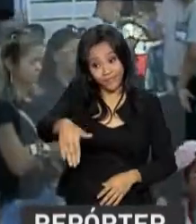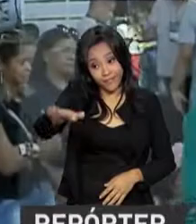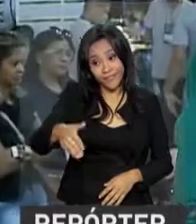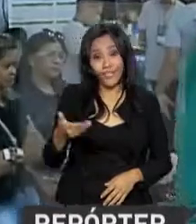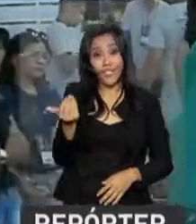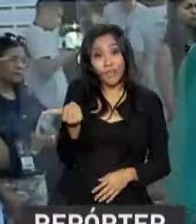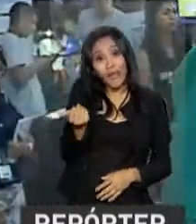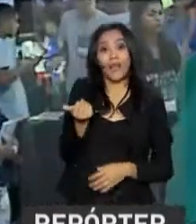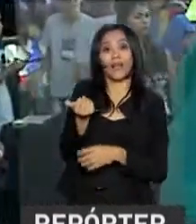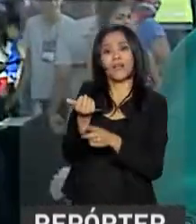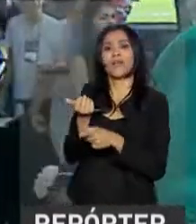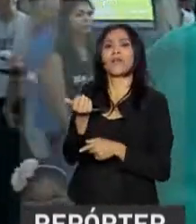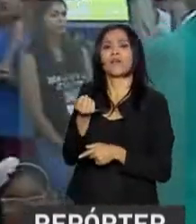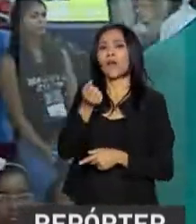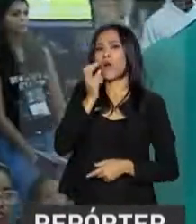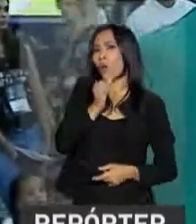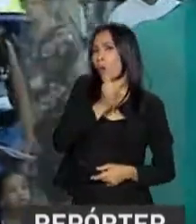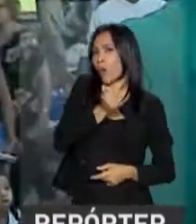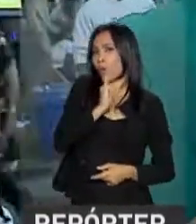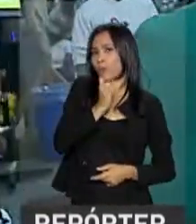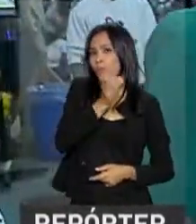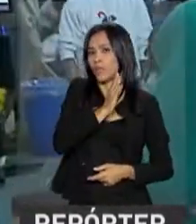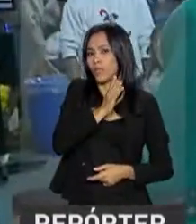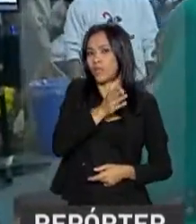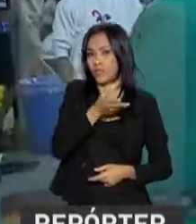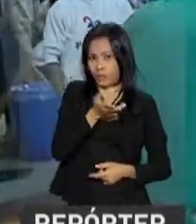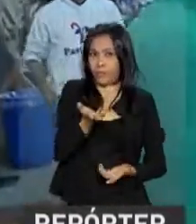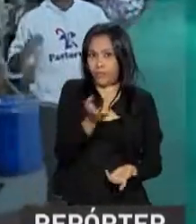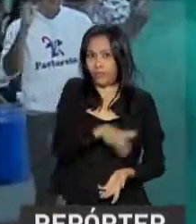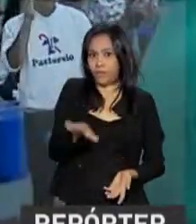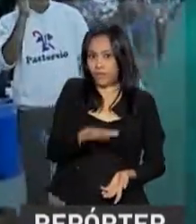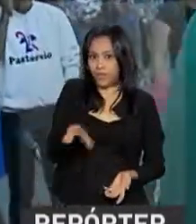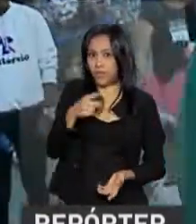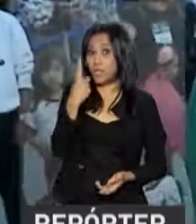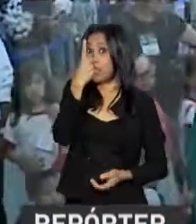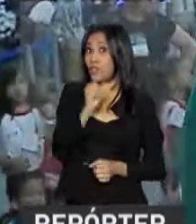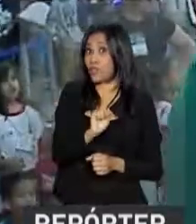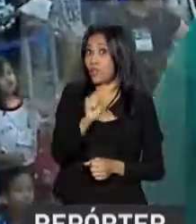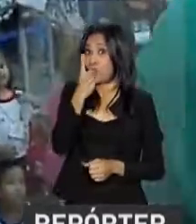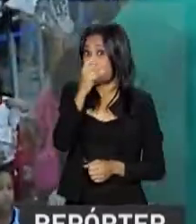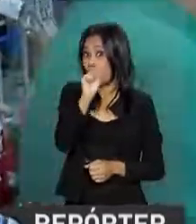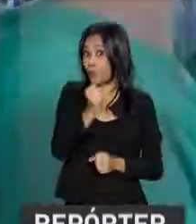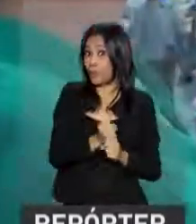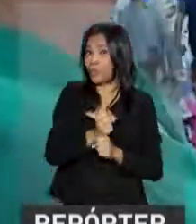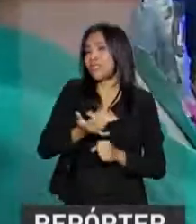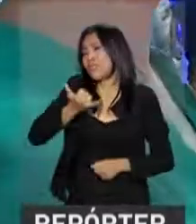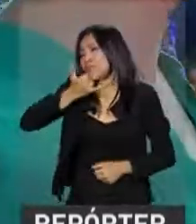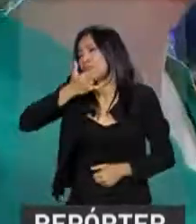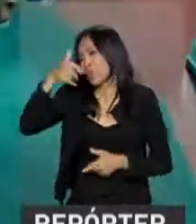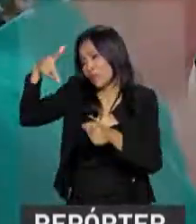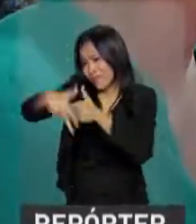Vou conversar com a Niedia Genari, ela que é especialista na área e contadora de histórias há 18 anos. Niedia, licença, desculpa interromper